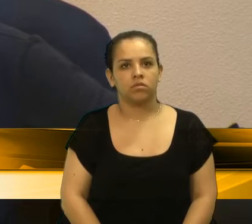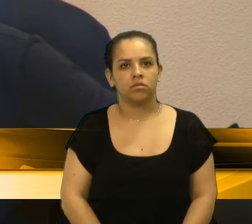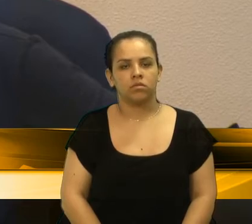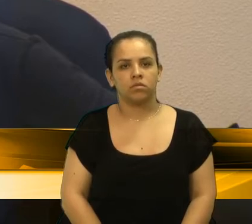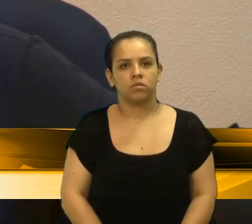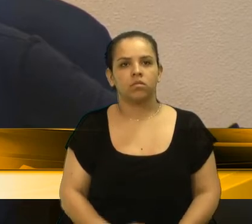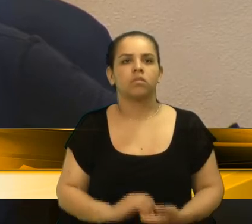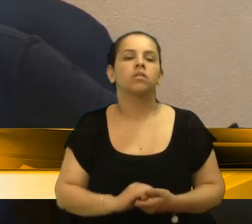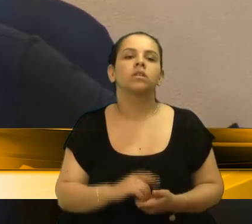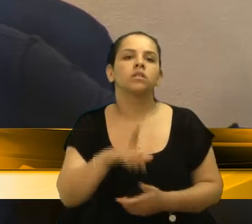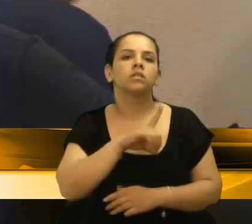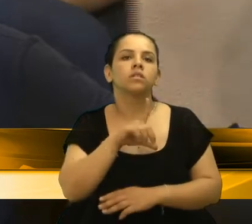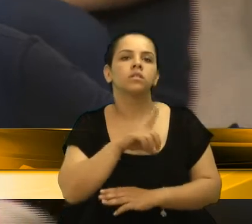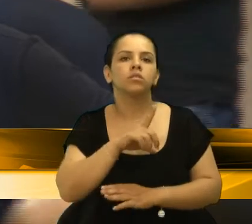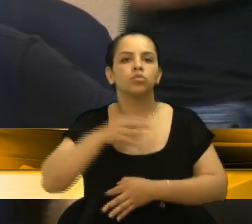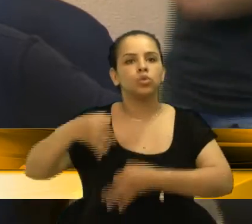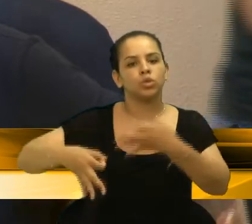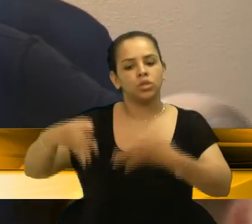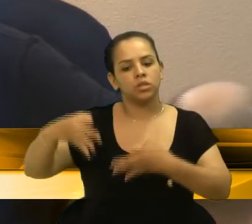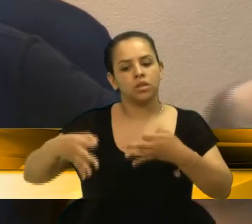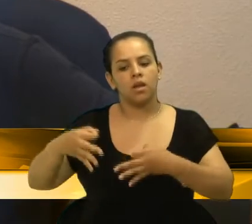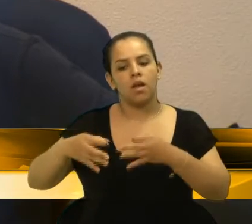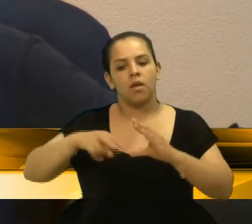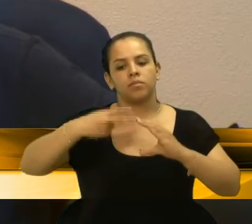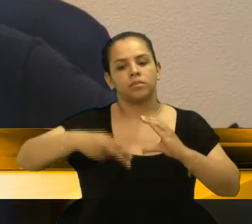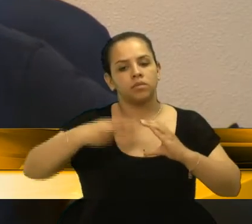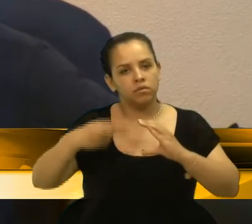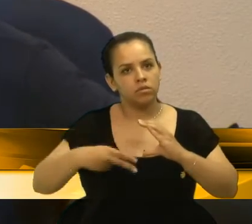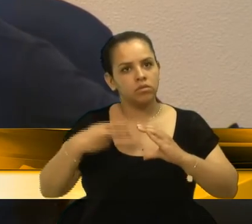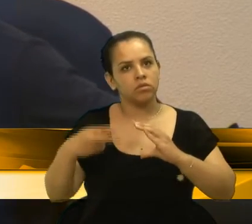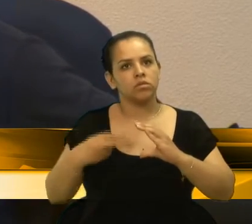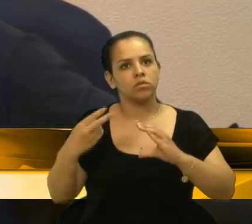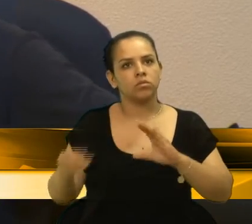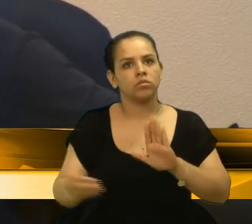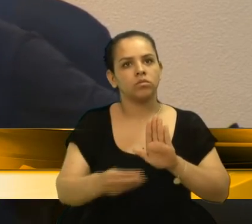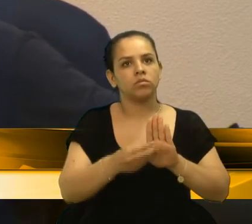Determina a assessoria jurídica da Câmara Municipal que providencie cópia da ação civil pública